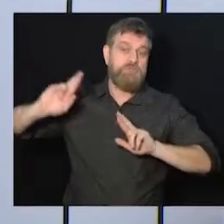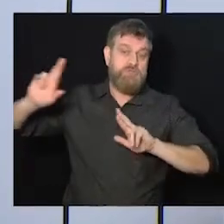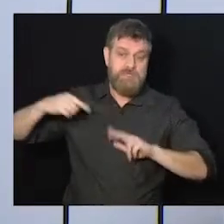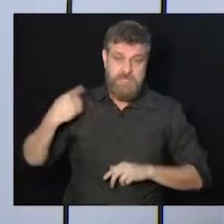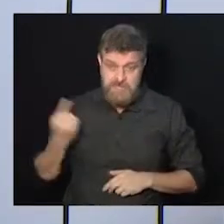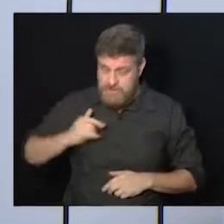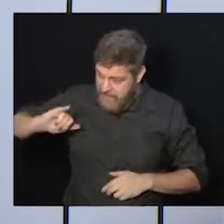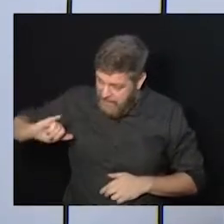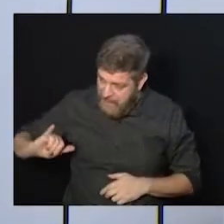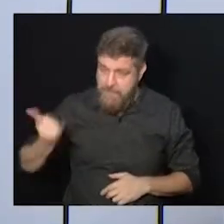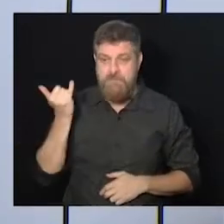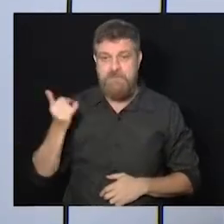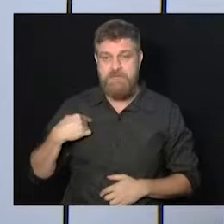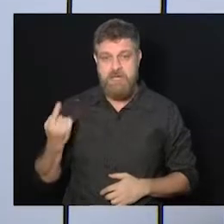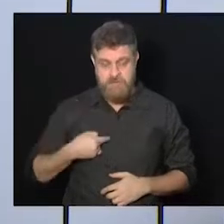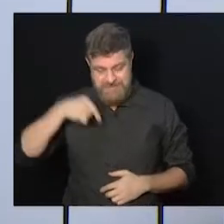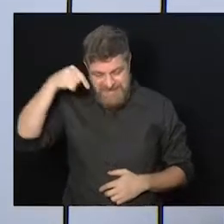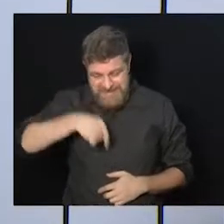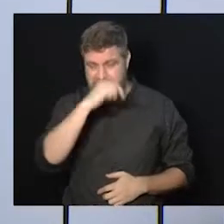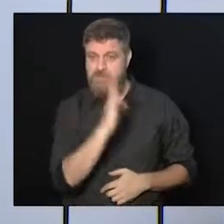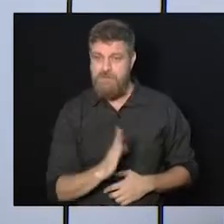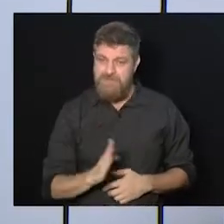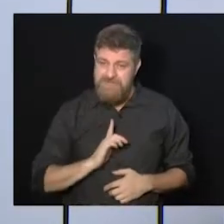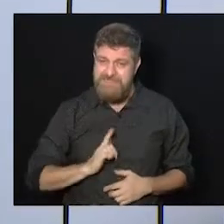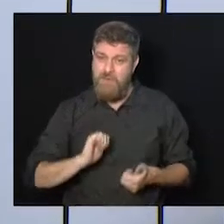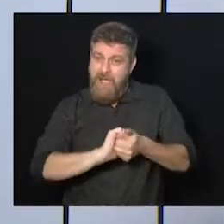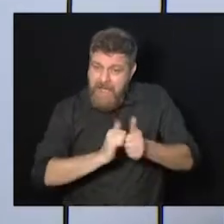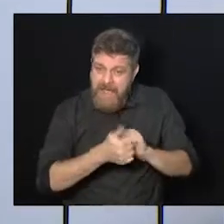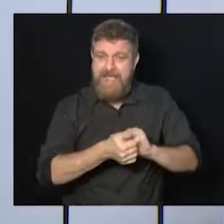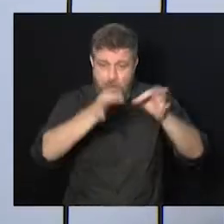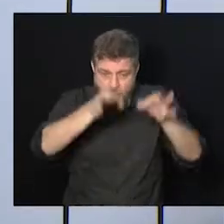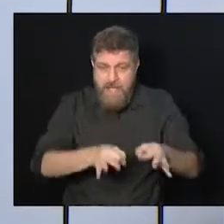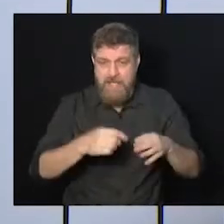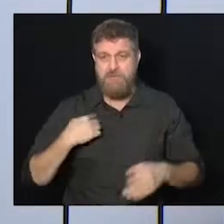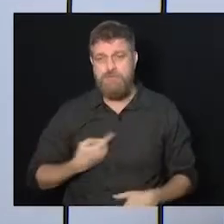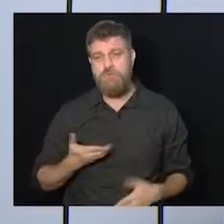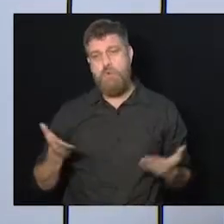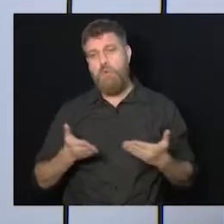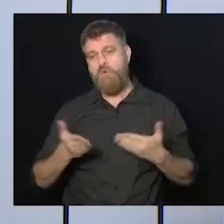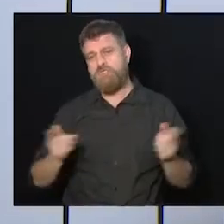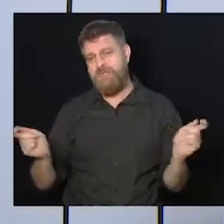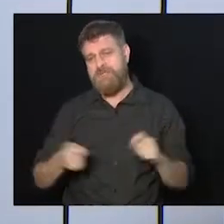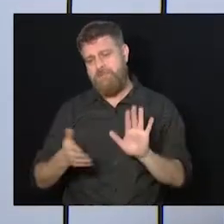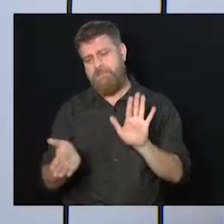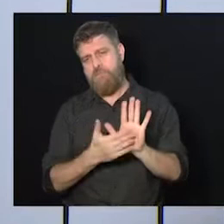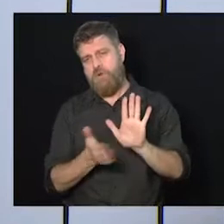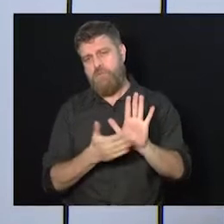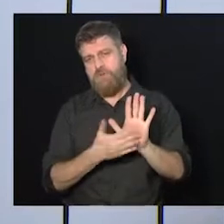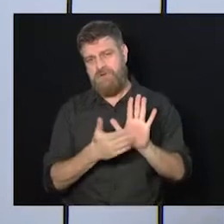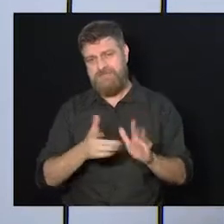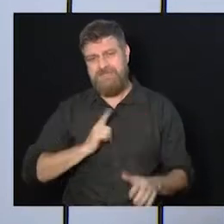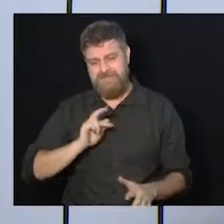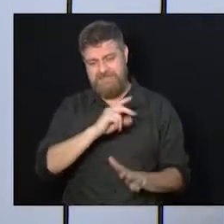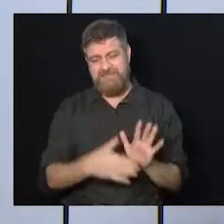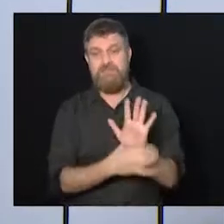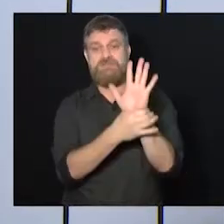tem que aproveitar essa riqueza que a gente tem e fazer o uso adequado dela. Hoje você consegue ter propostas de exploração